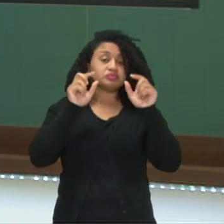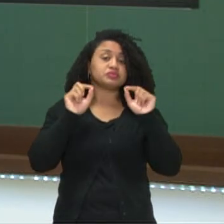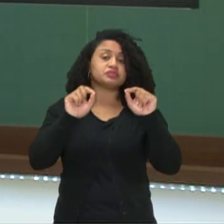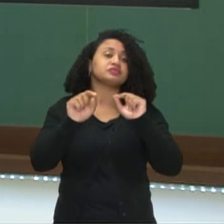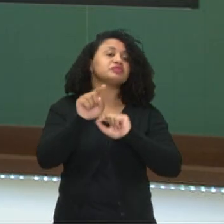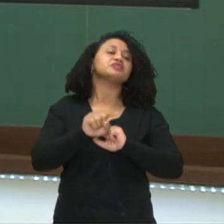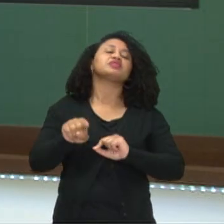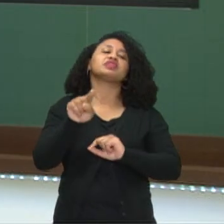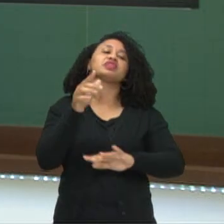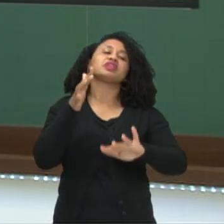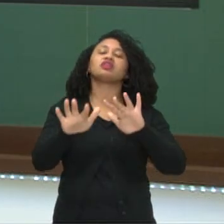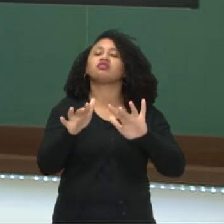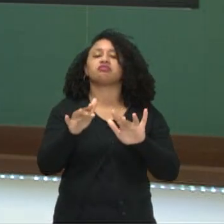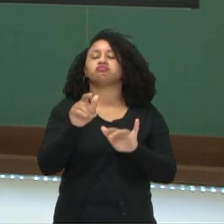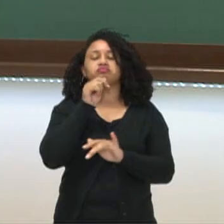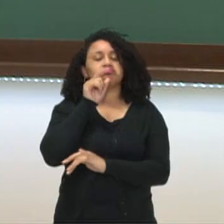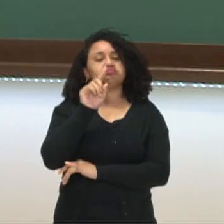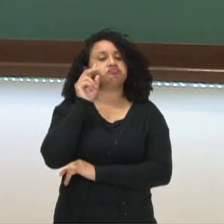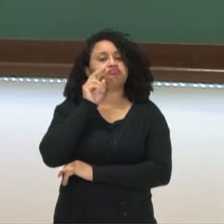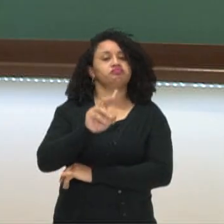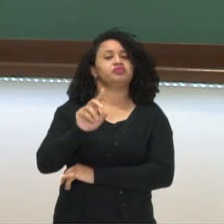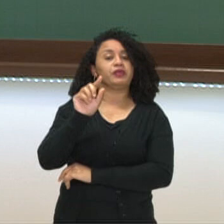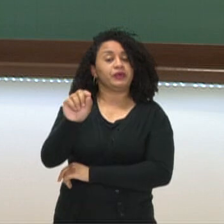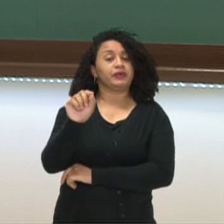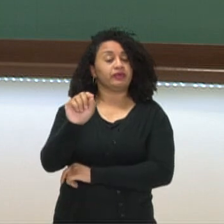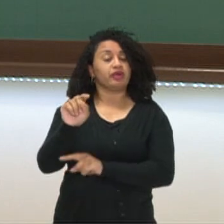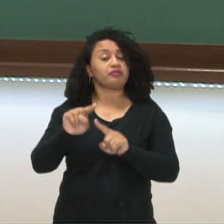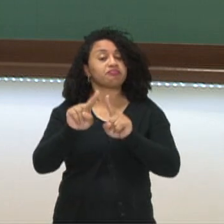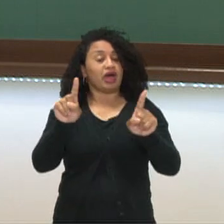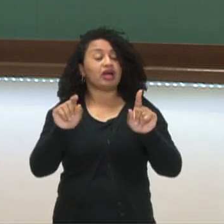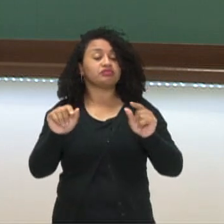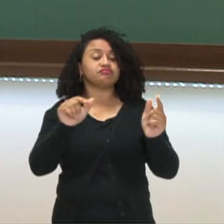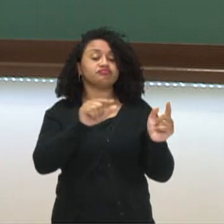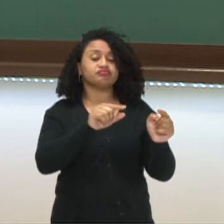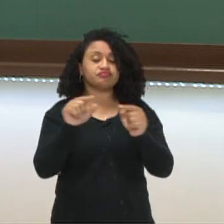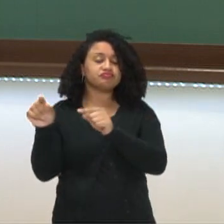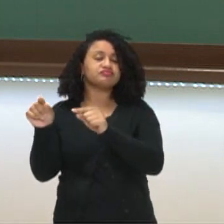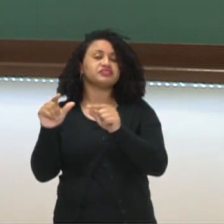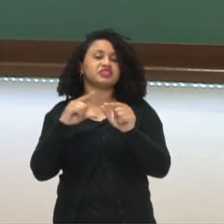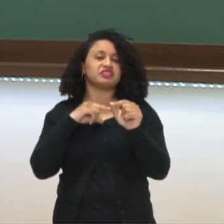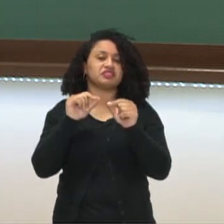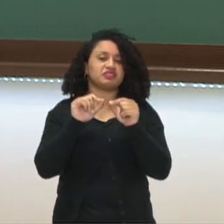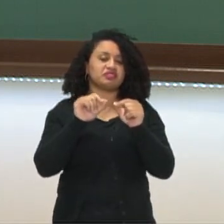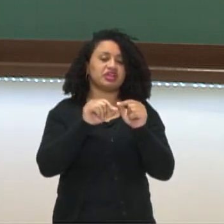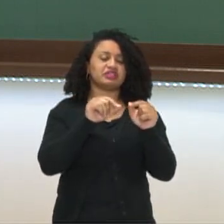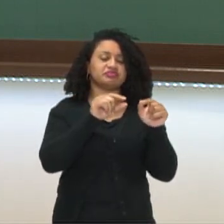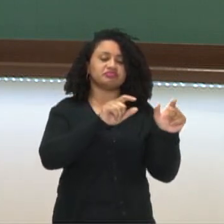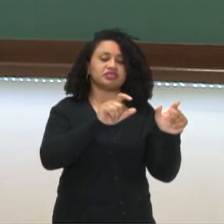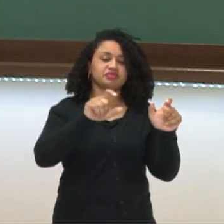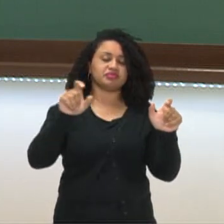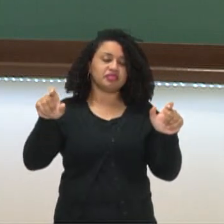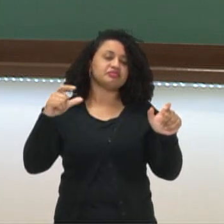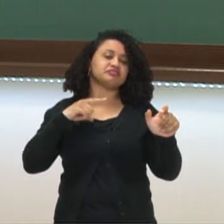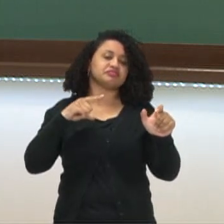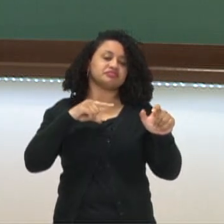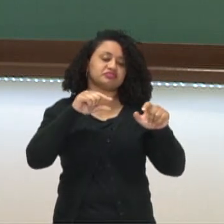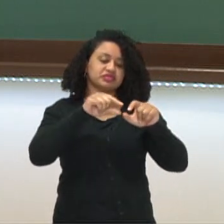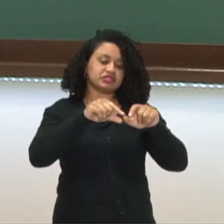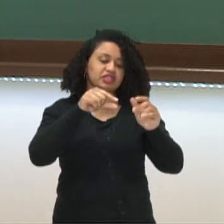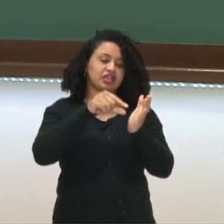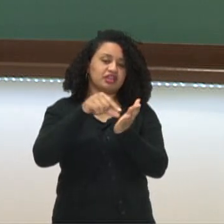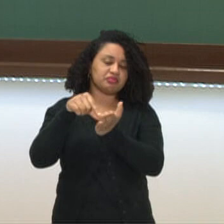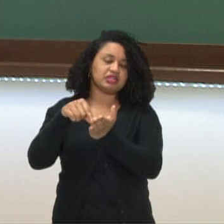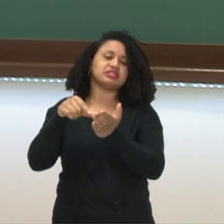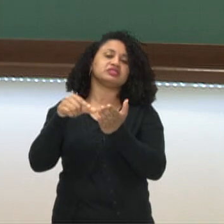Vocês ainda talvez não tenham visto, né? Mas quando a gente fala em circuitos, que é a associação de elementos de circuitos,